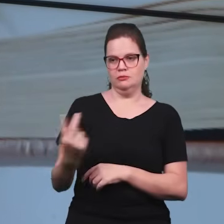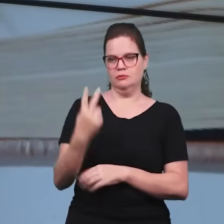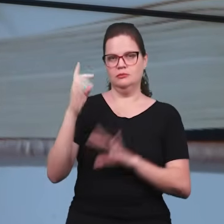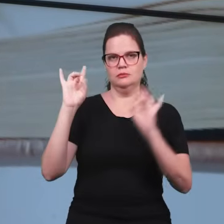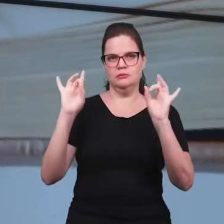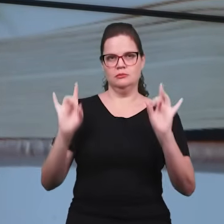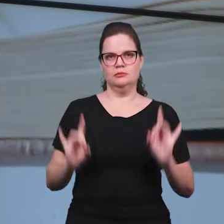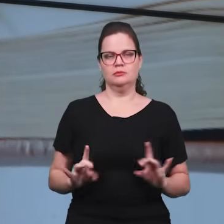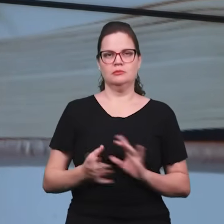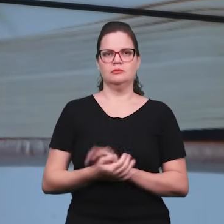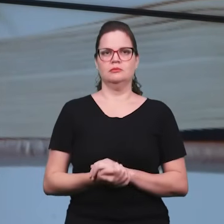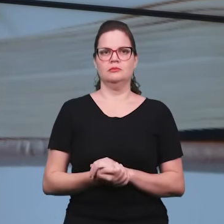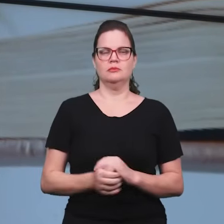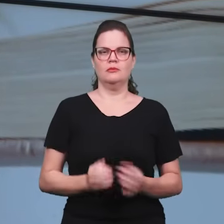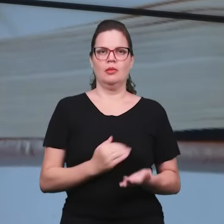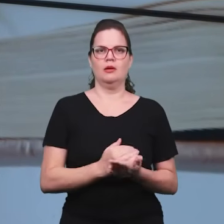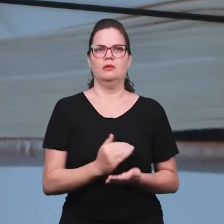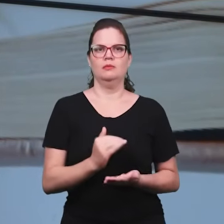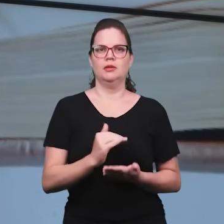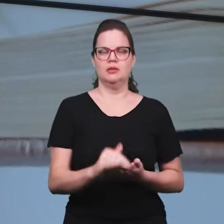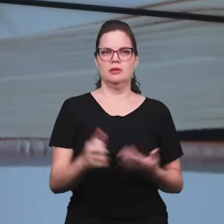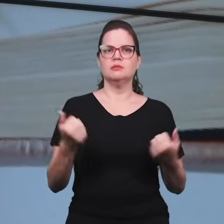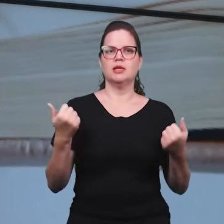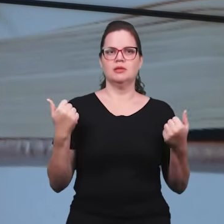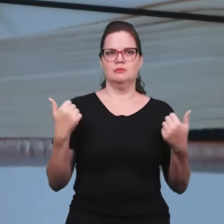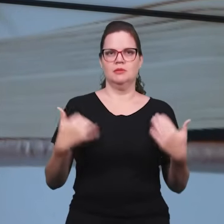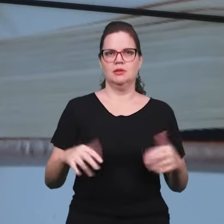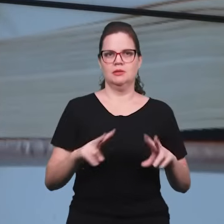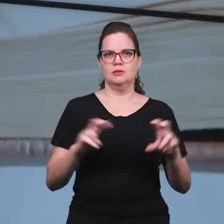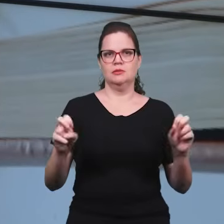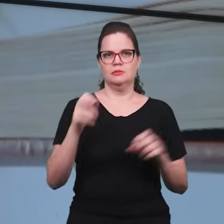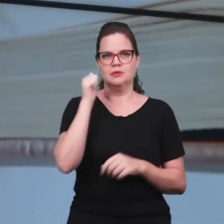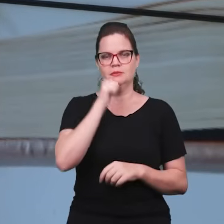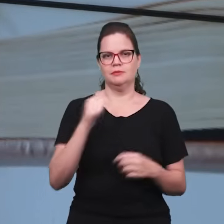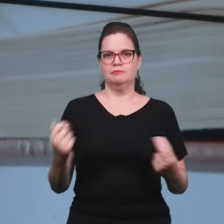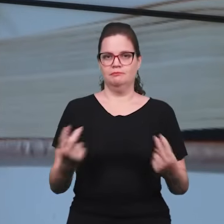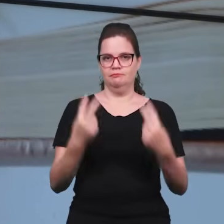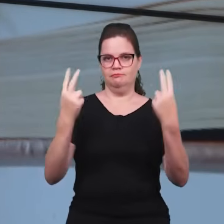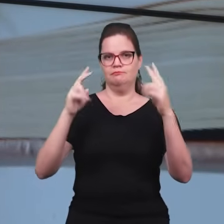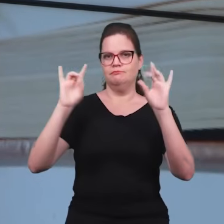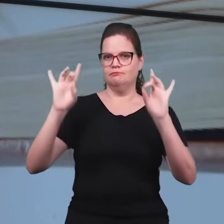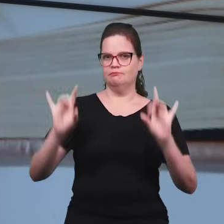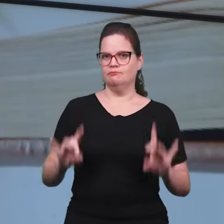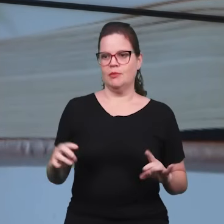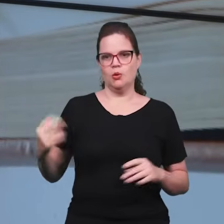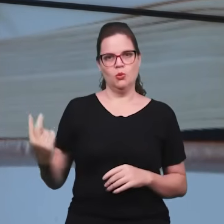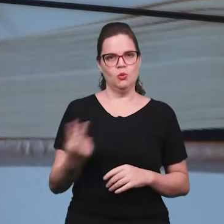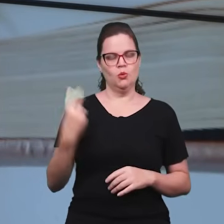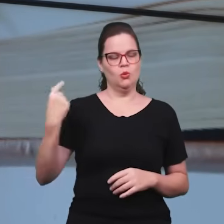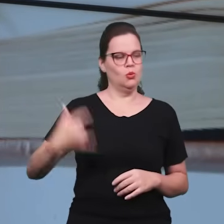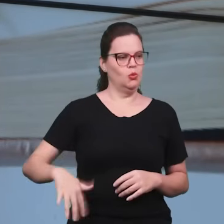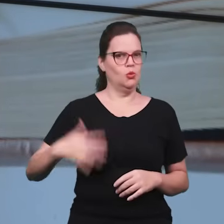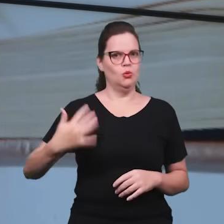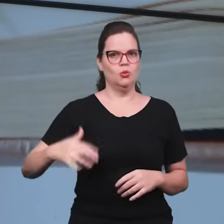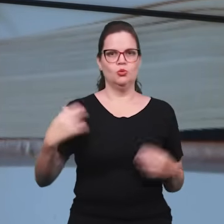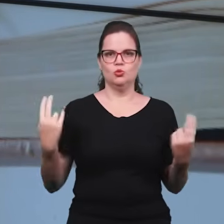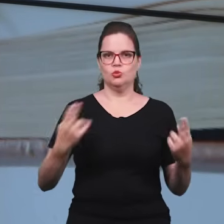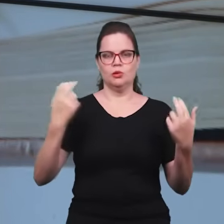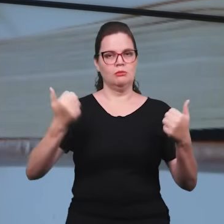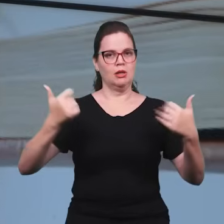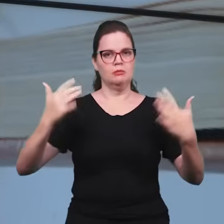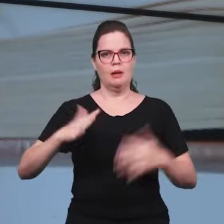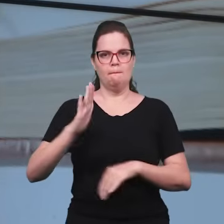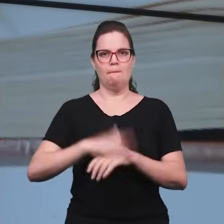Nós começamos falando da mulher virtuosa, que ela tem um valor extraordinário, o valor dela é cédio de rubis.